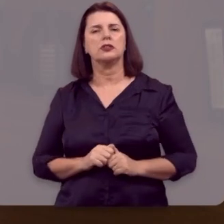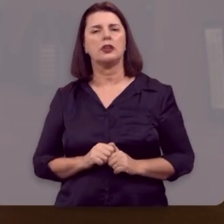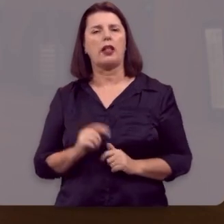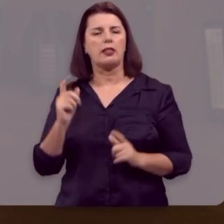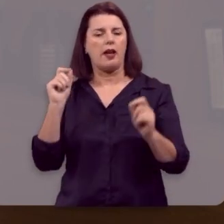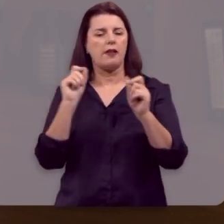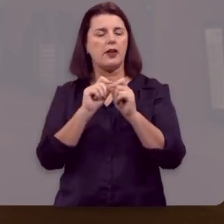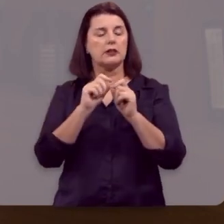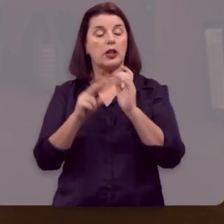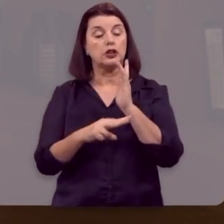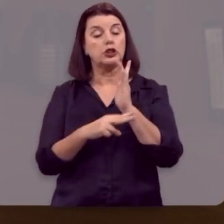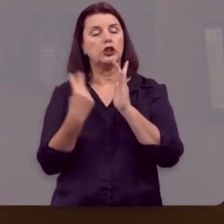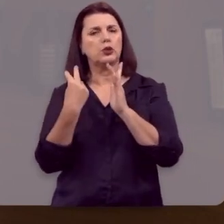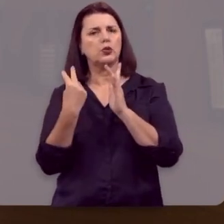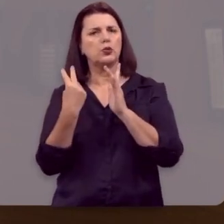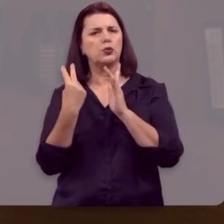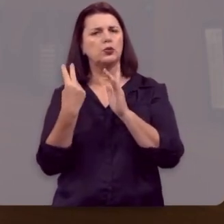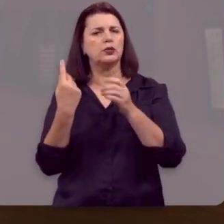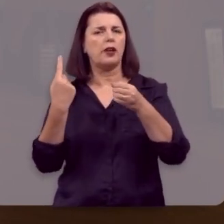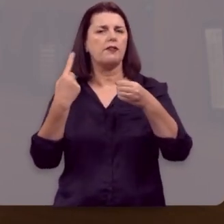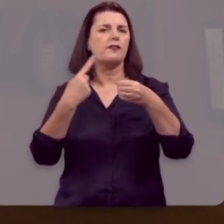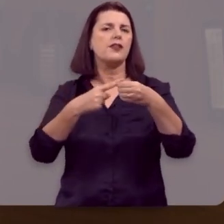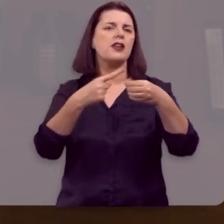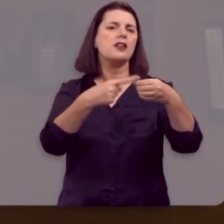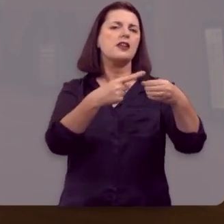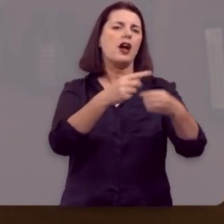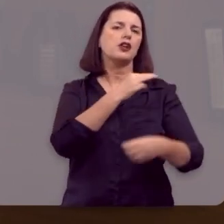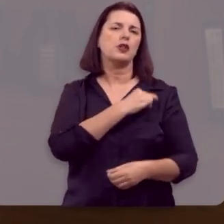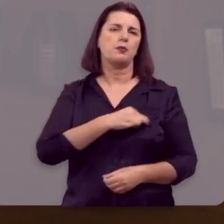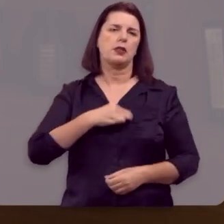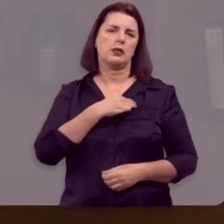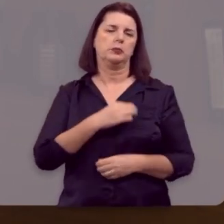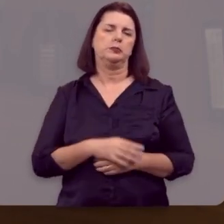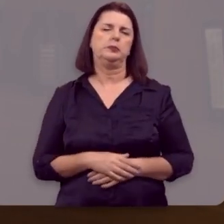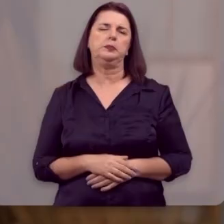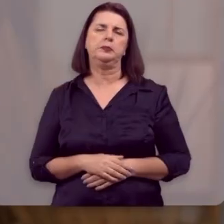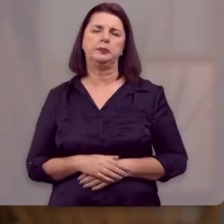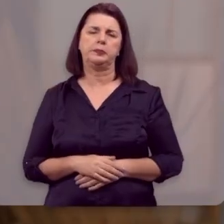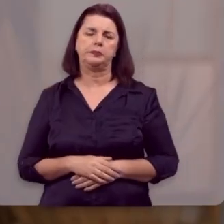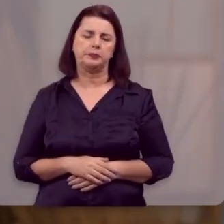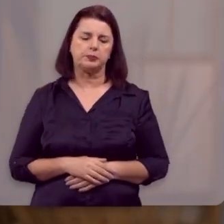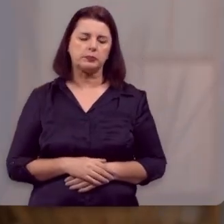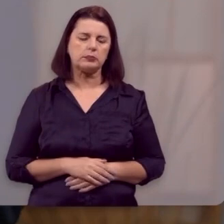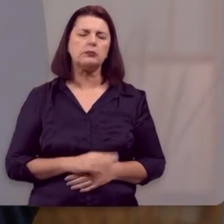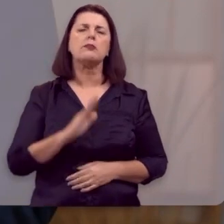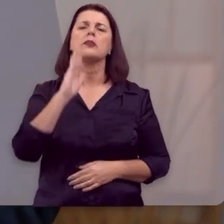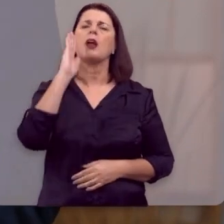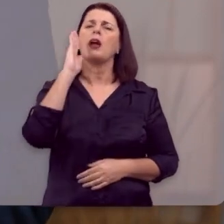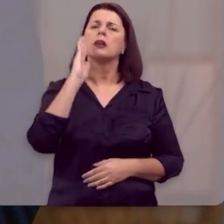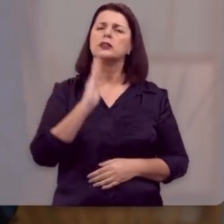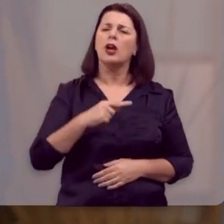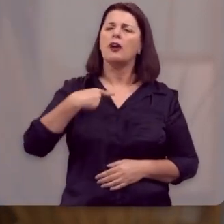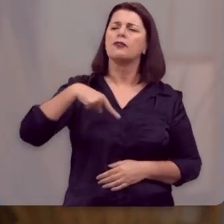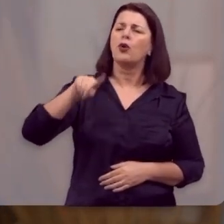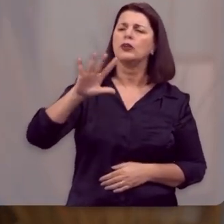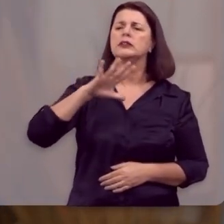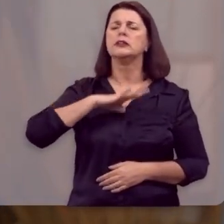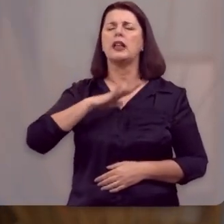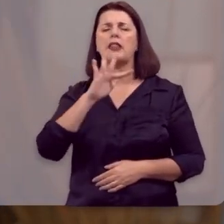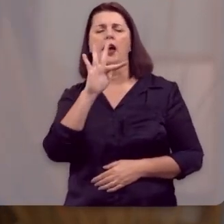realizando a sua segunda viagem missionária. Ele já tinha passado por